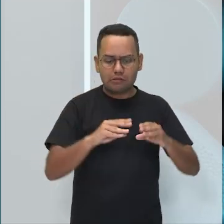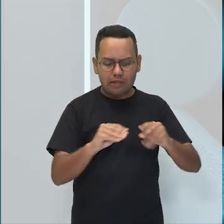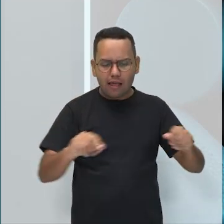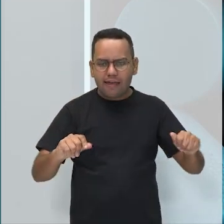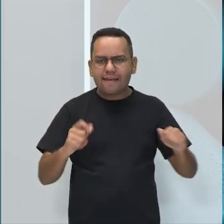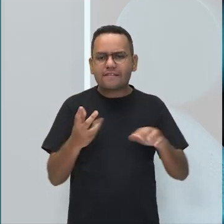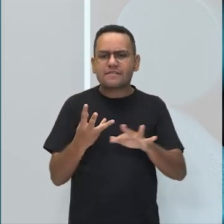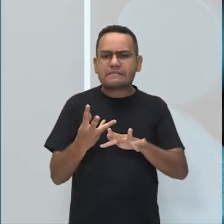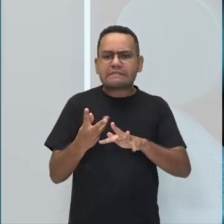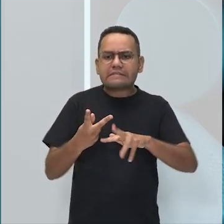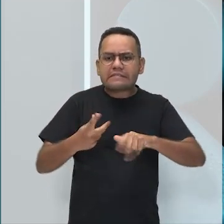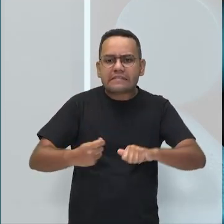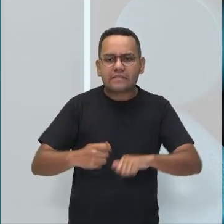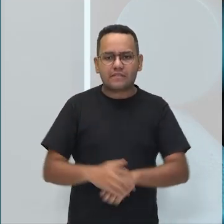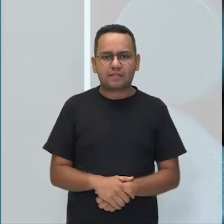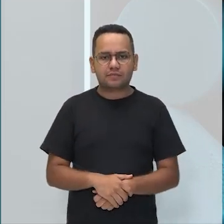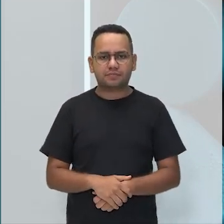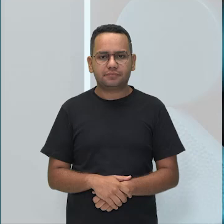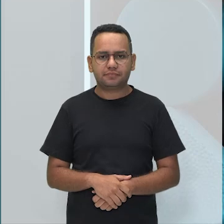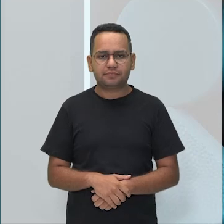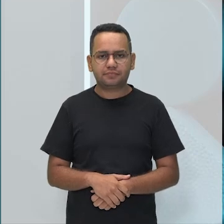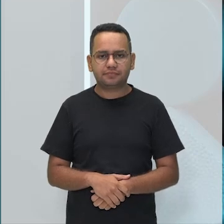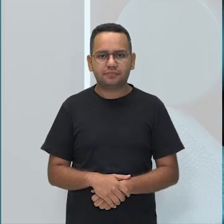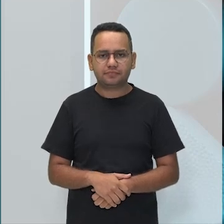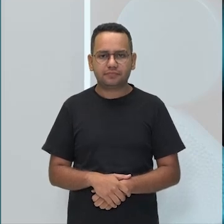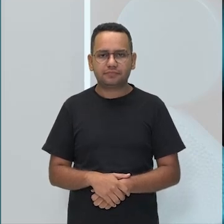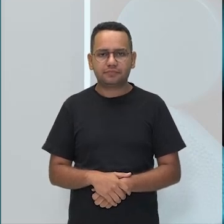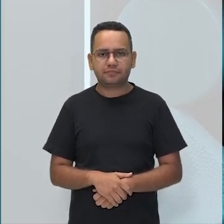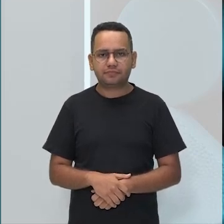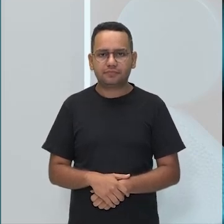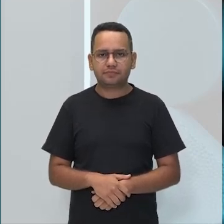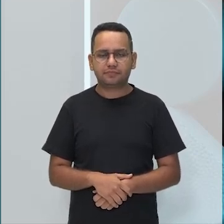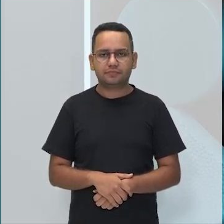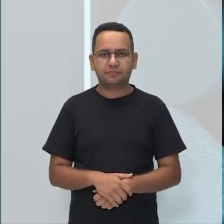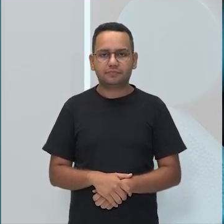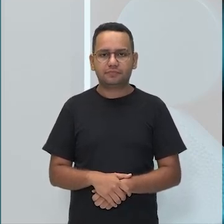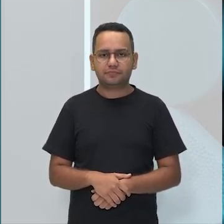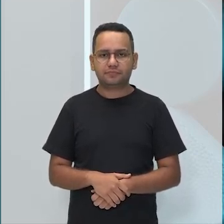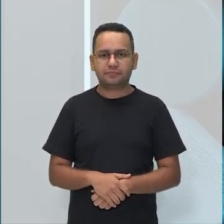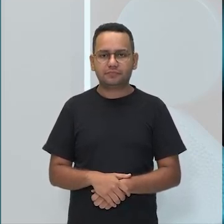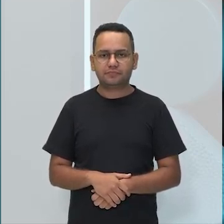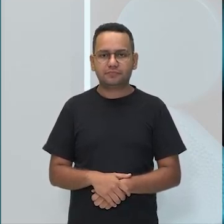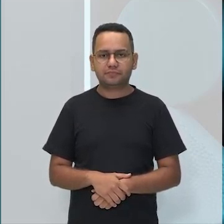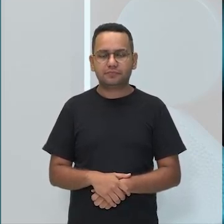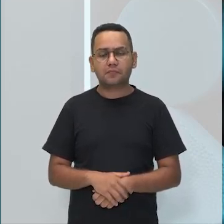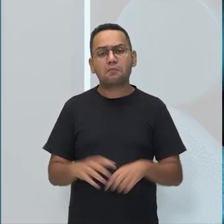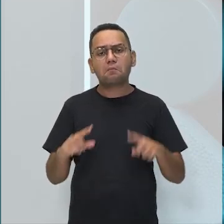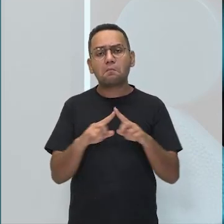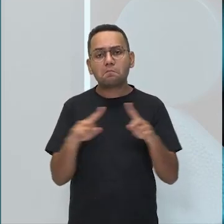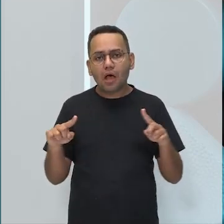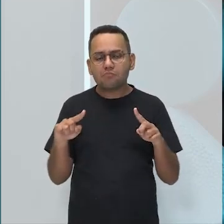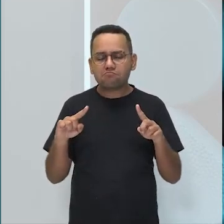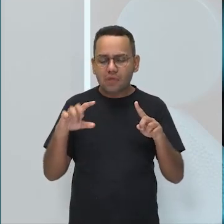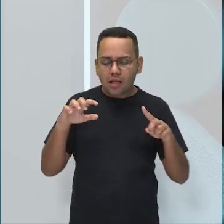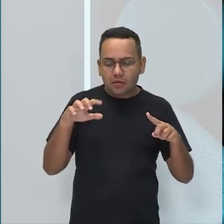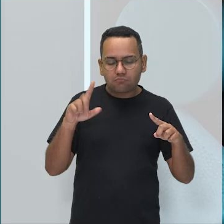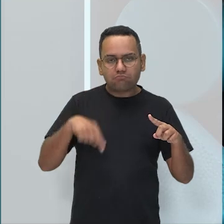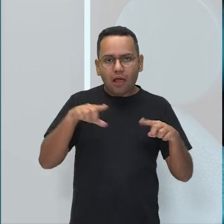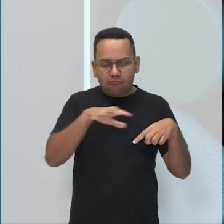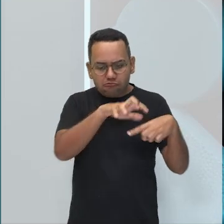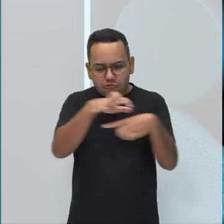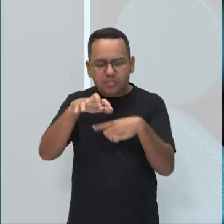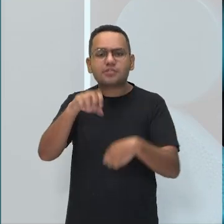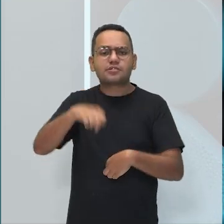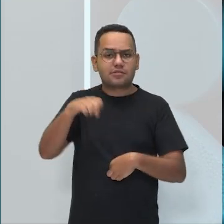Percebam a intensidade que é colocada. E essa seca influencia na vida do sertanejo, ok? E esse sertanejo sai